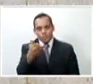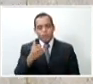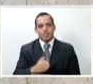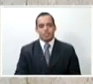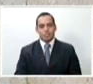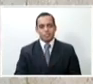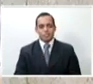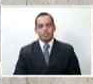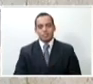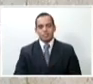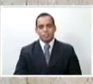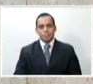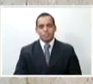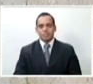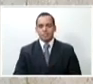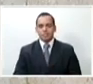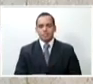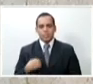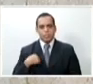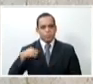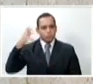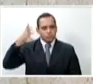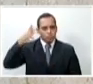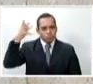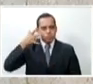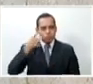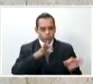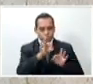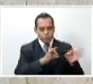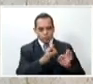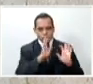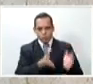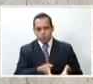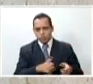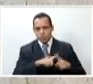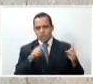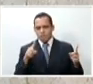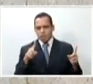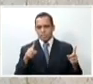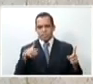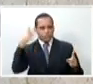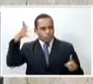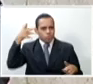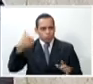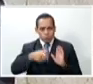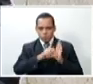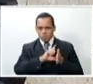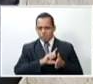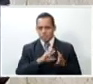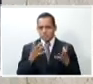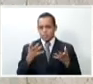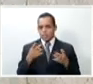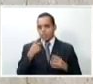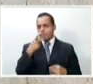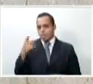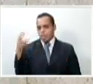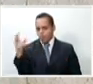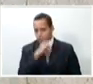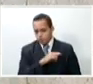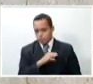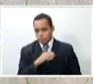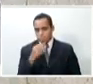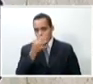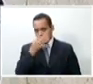senhora. Eu tinha um discurso aqui já preparado, mas devido aos últimos comentários aqui, eu queria só me posicionar da seguinte maneira,